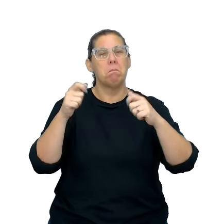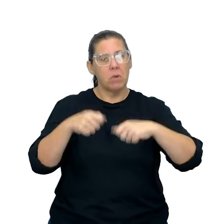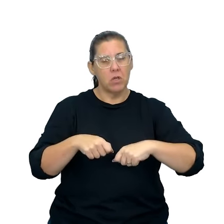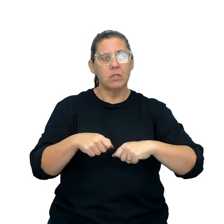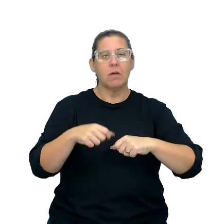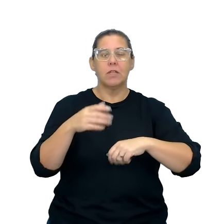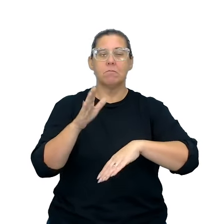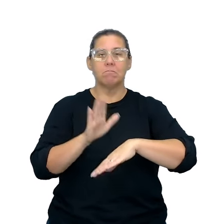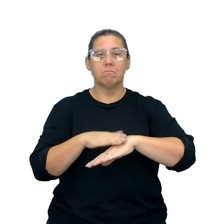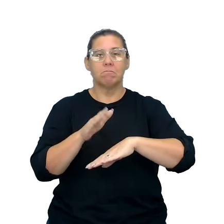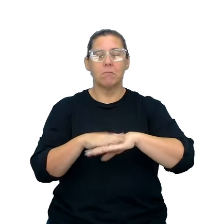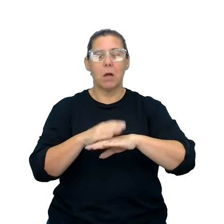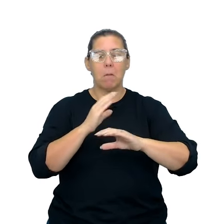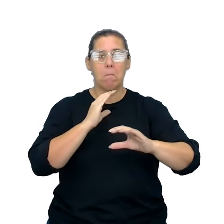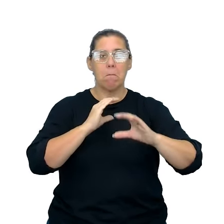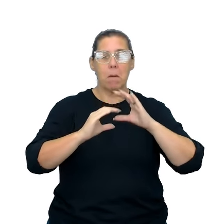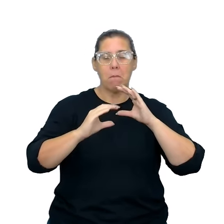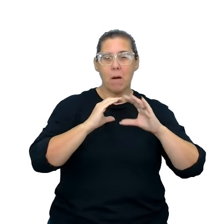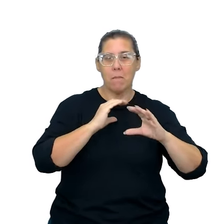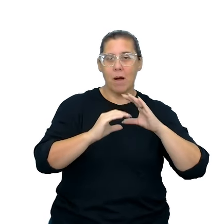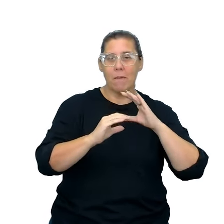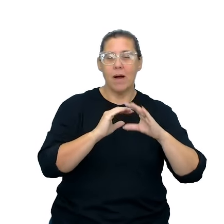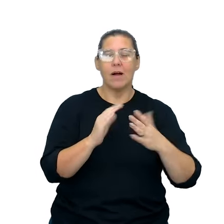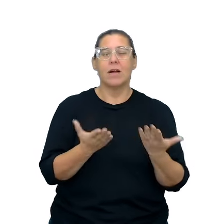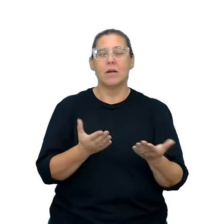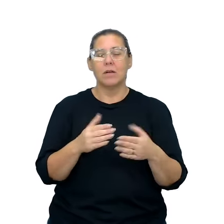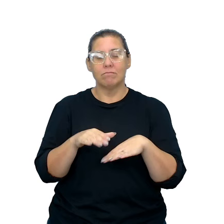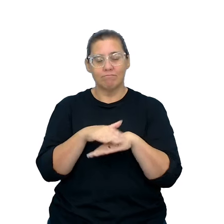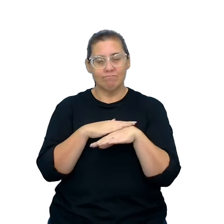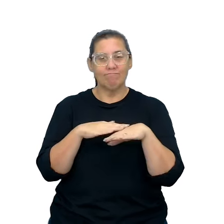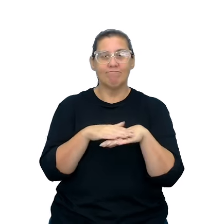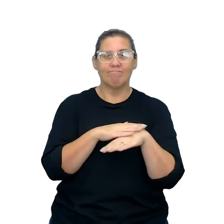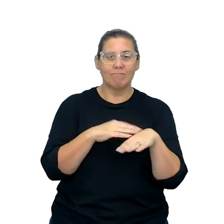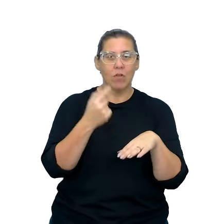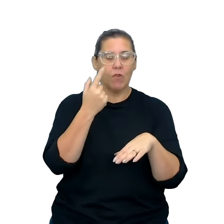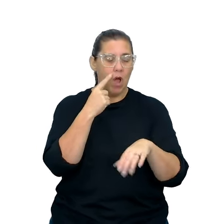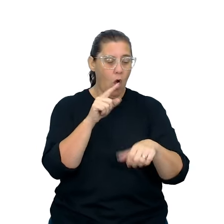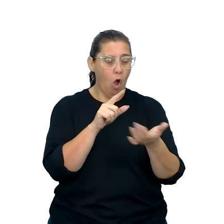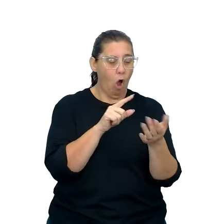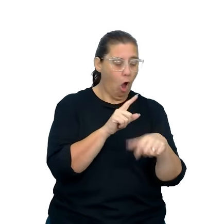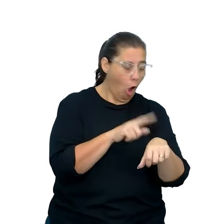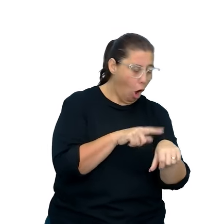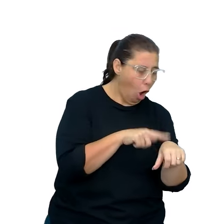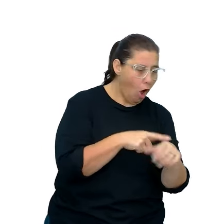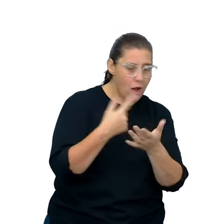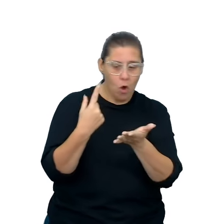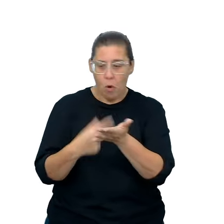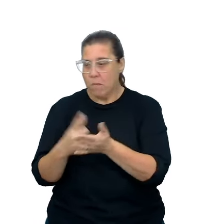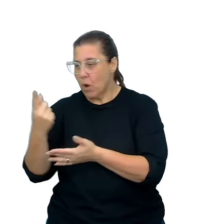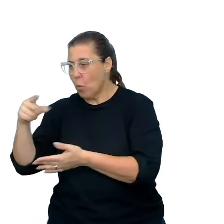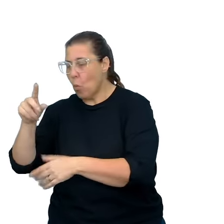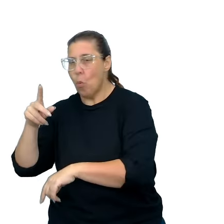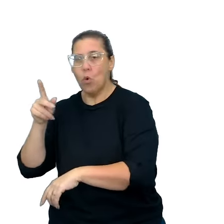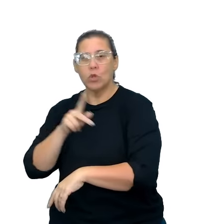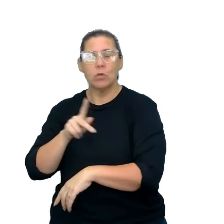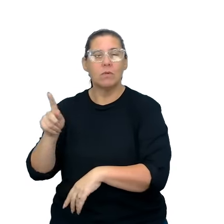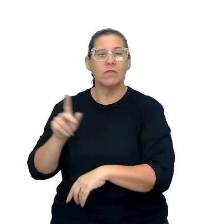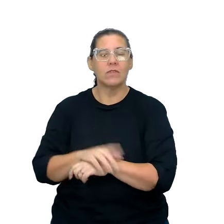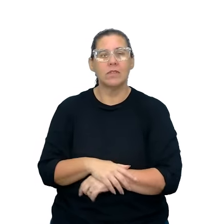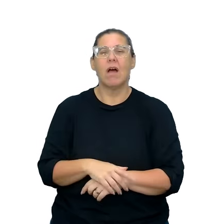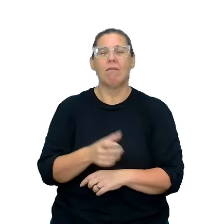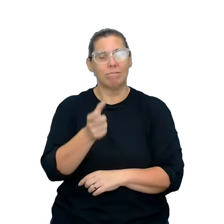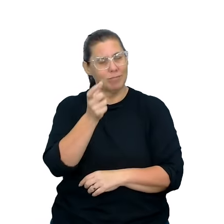de conversa, né, com seus pares. Se não houver, né, o seu horário, não bate com o horário do outro professor, eu acredito que